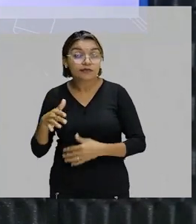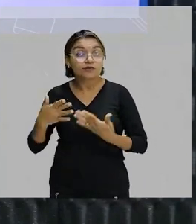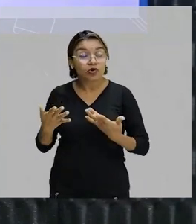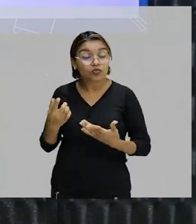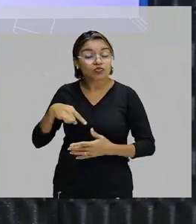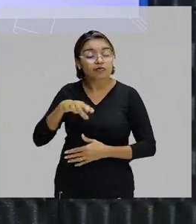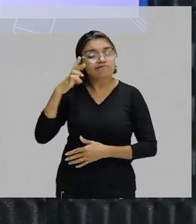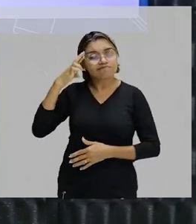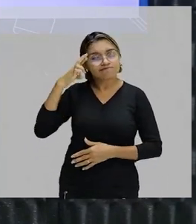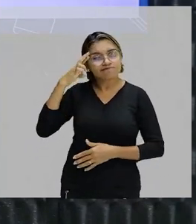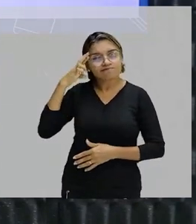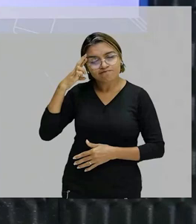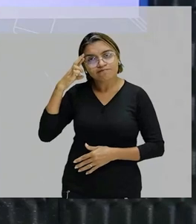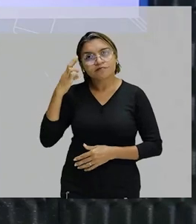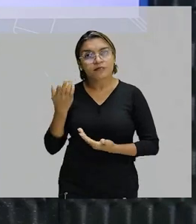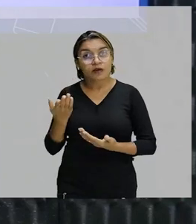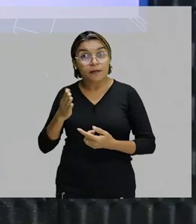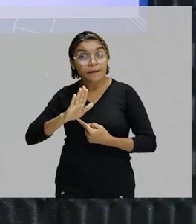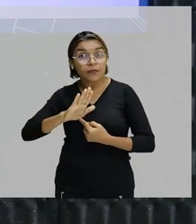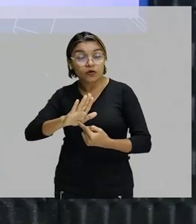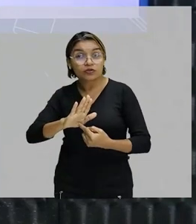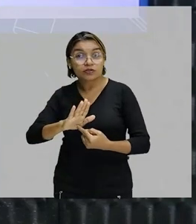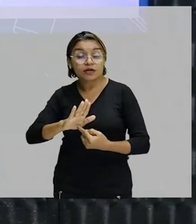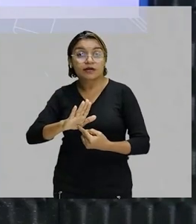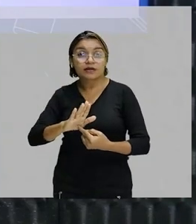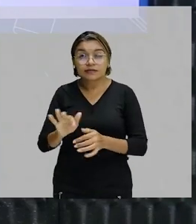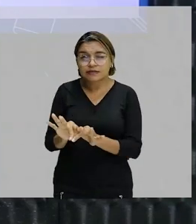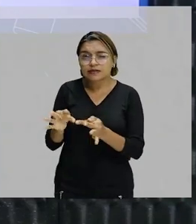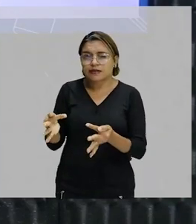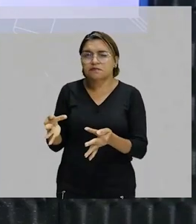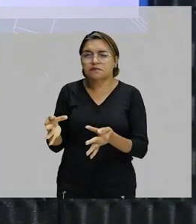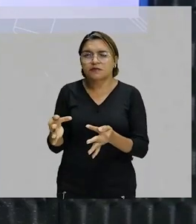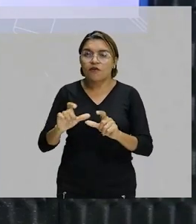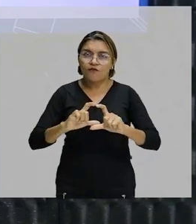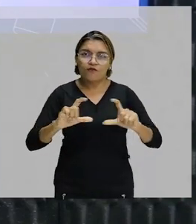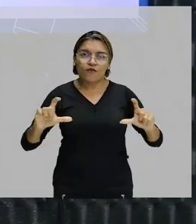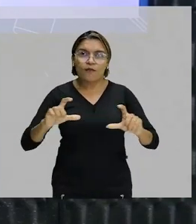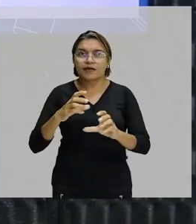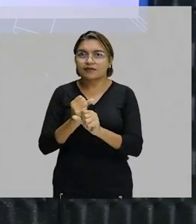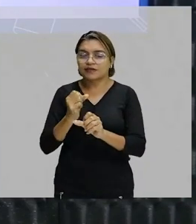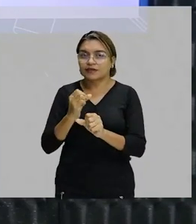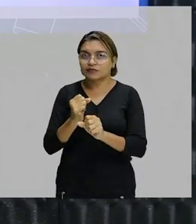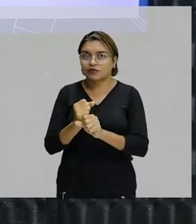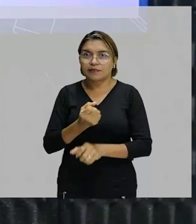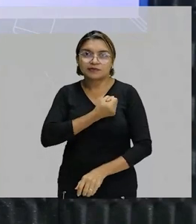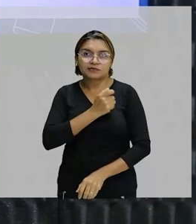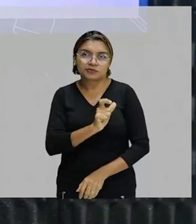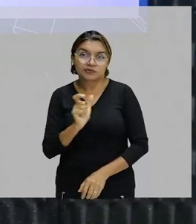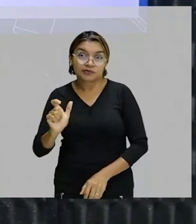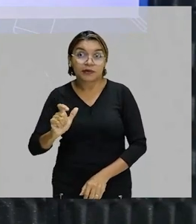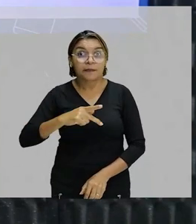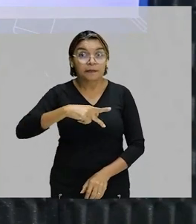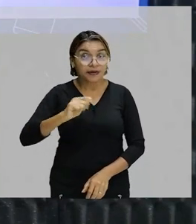esse raciocínio que eu vou te apresentar a dedução mais simples da fórmula da soma dos termos de uma PA